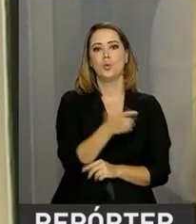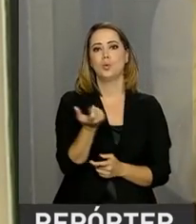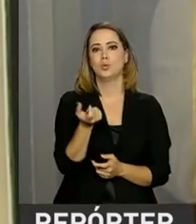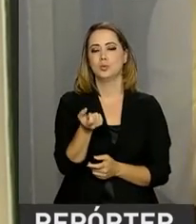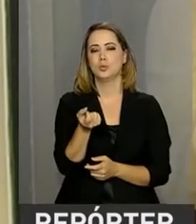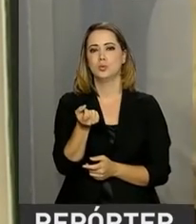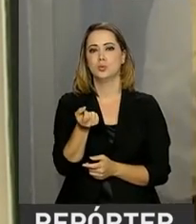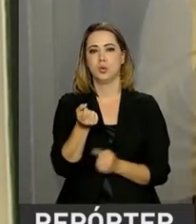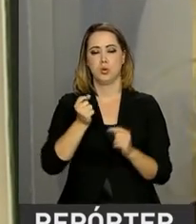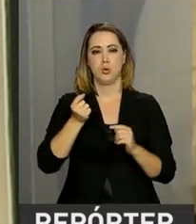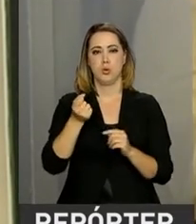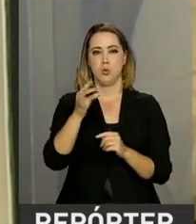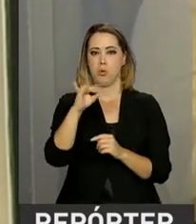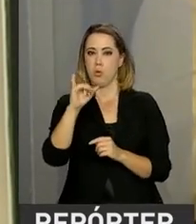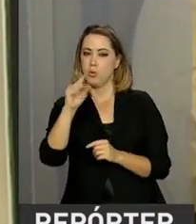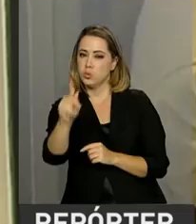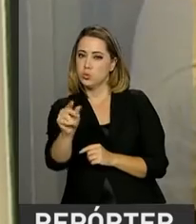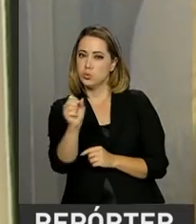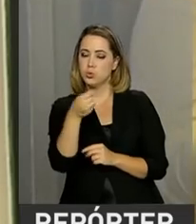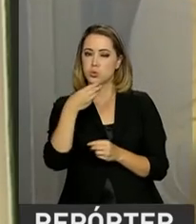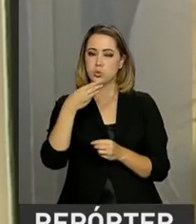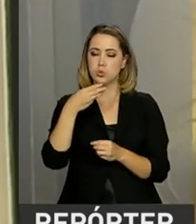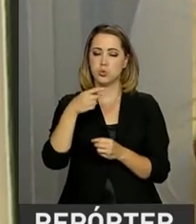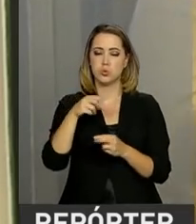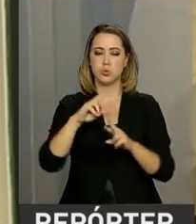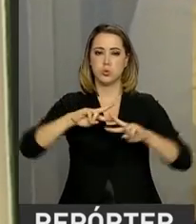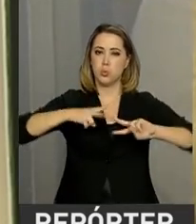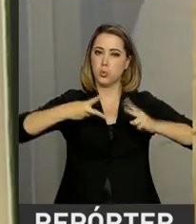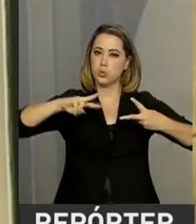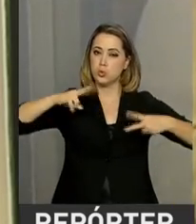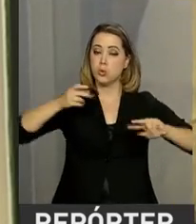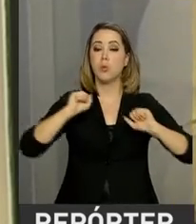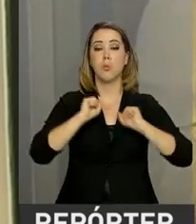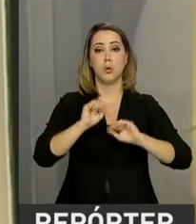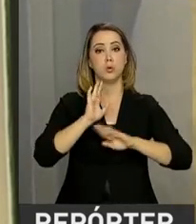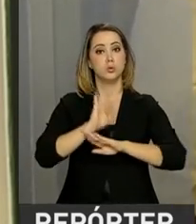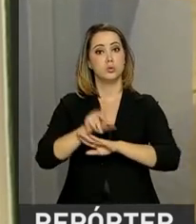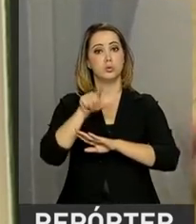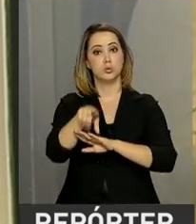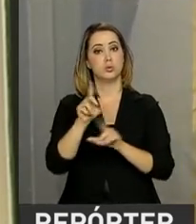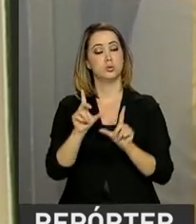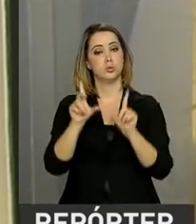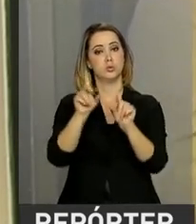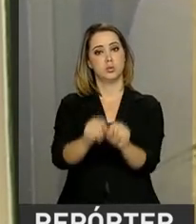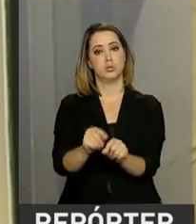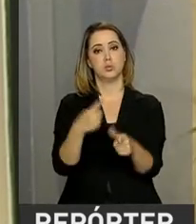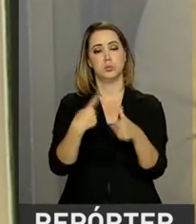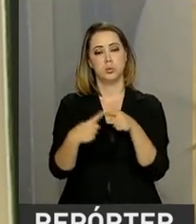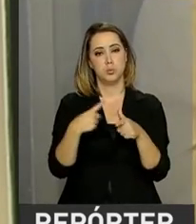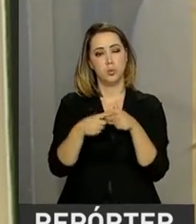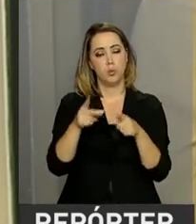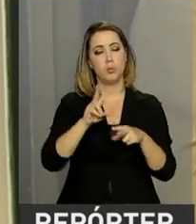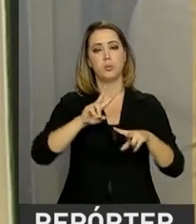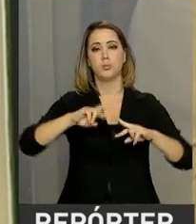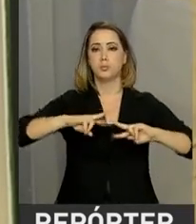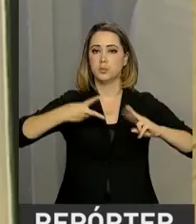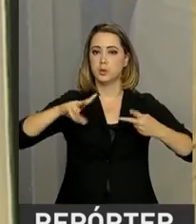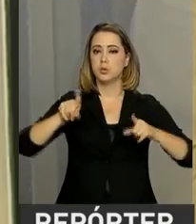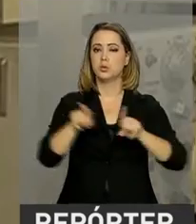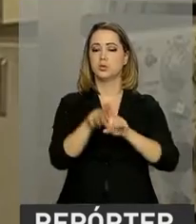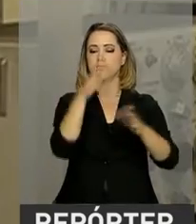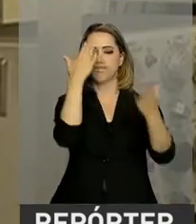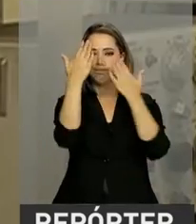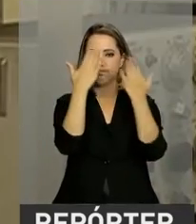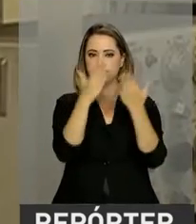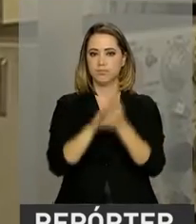mensageiro celular o mp cíclico que pode ajudar no tratamento das doenças neurológicas e psiquiátricas